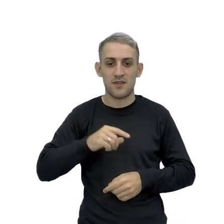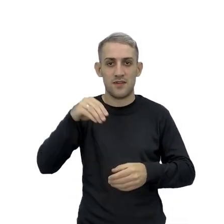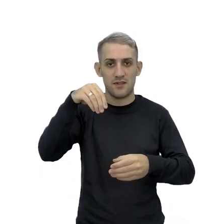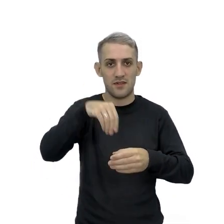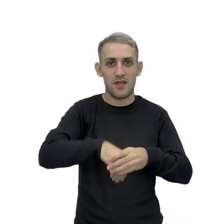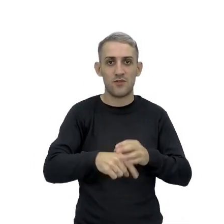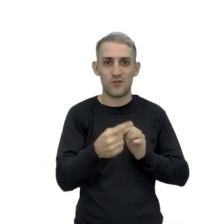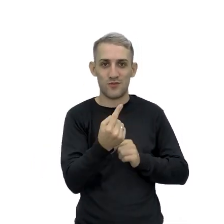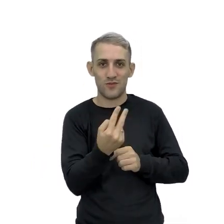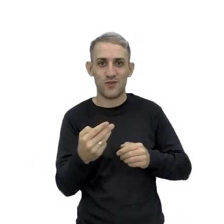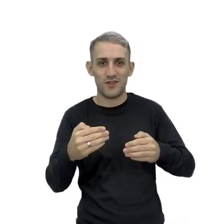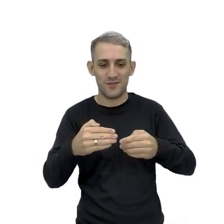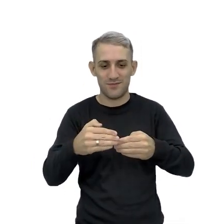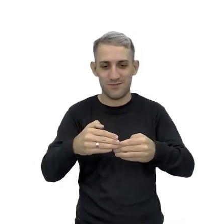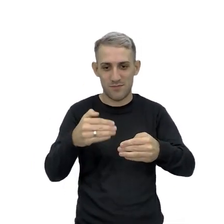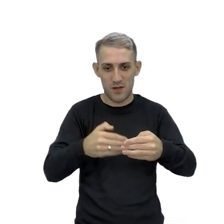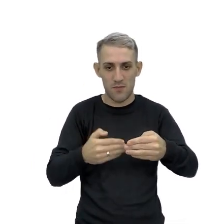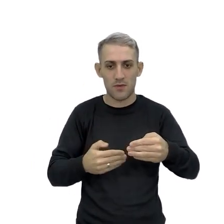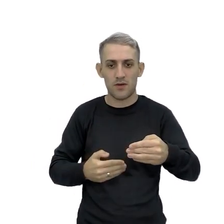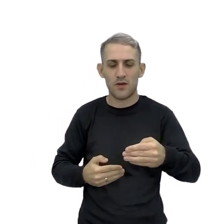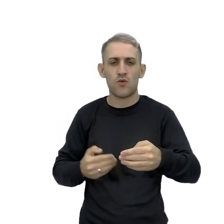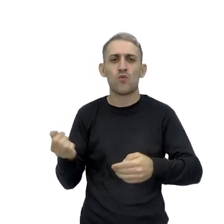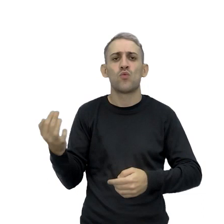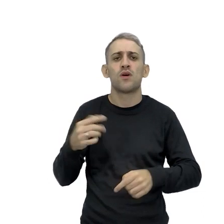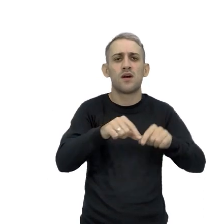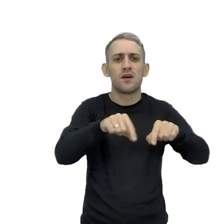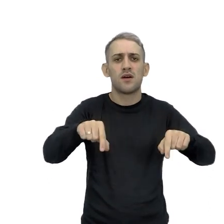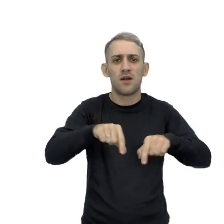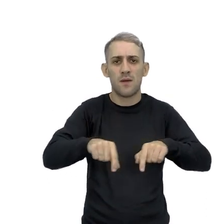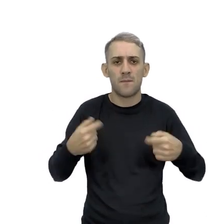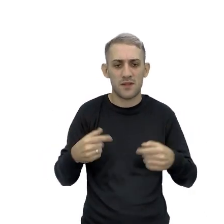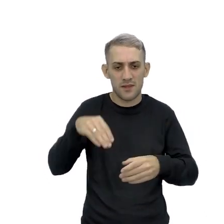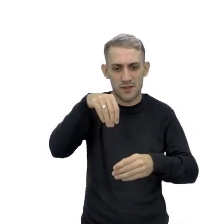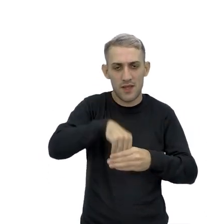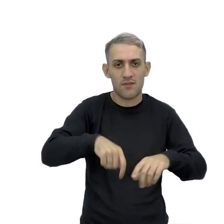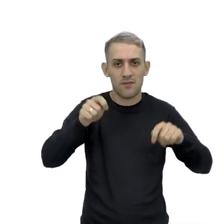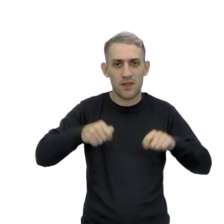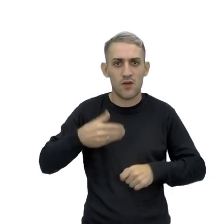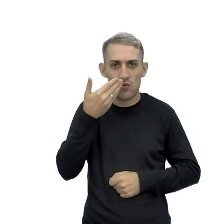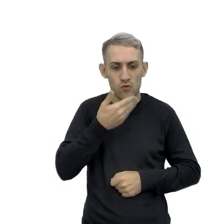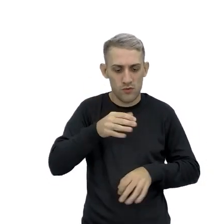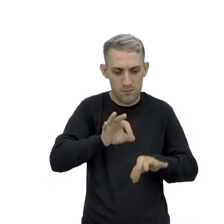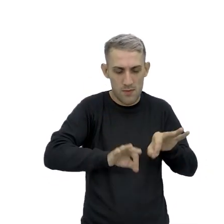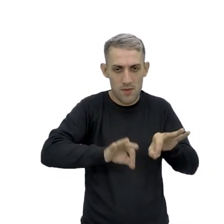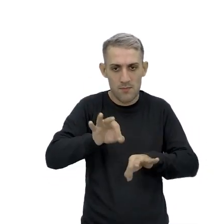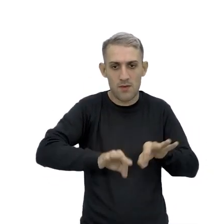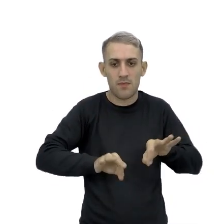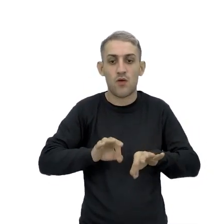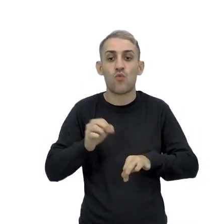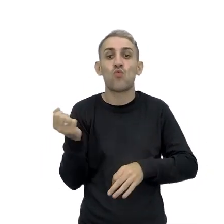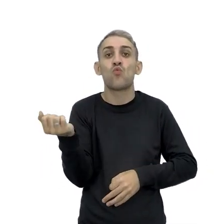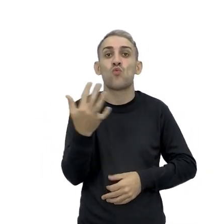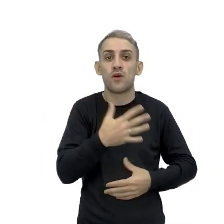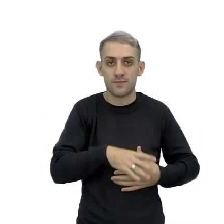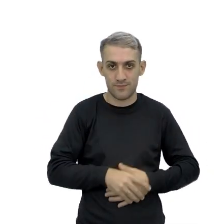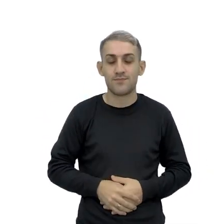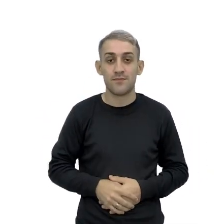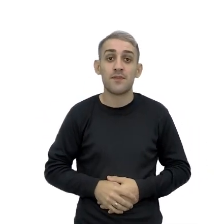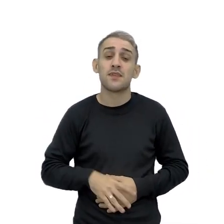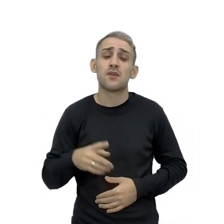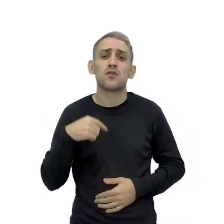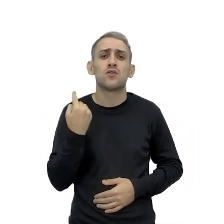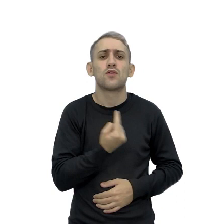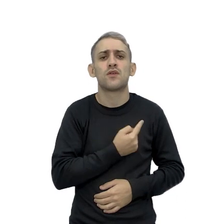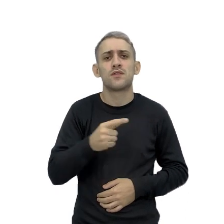12 colunas, quantas linhas precisaria ter na caixinha para acomodar o doce em um espaço. Então, dessa forma,